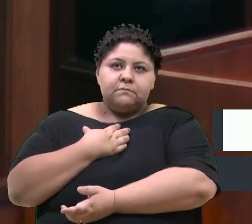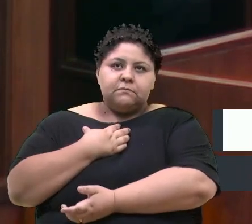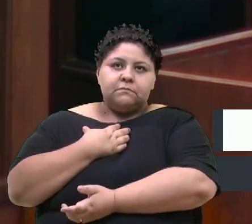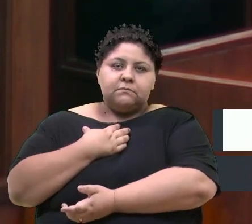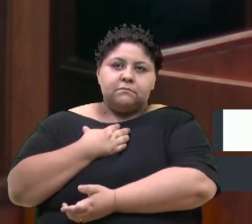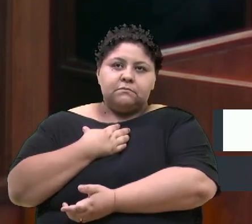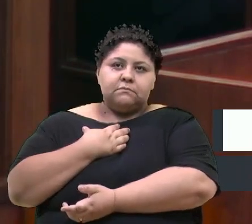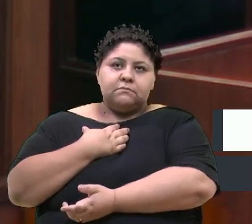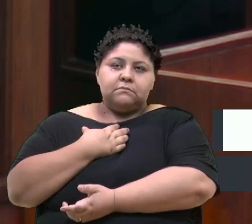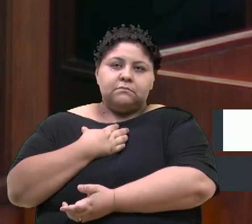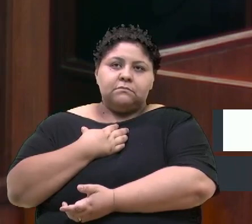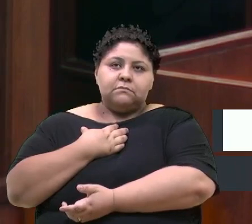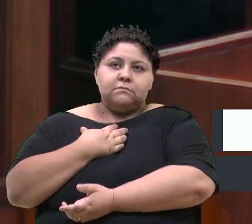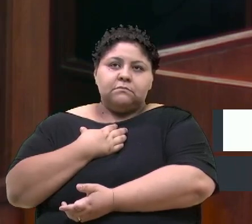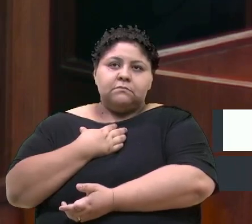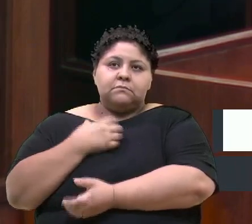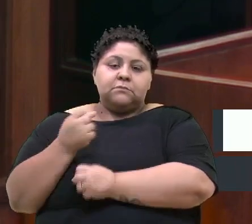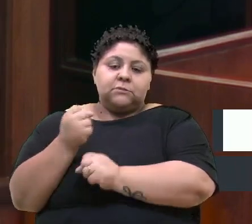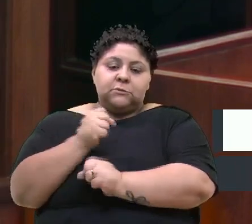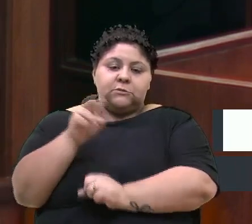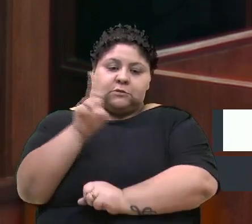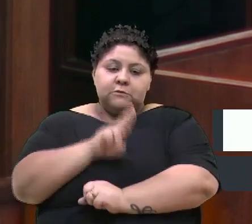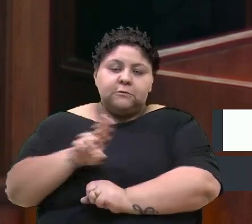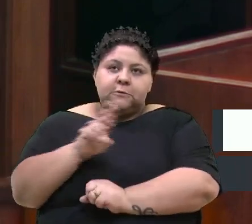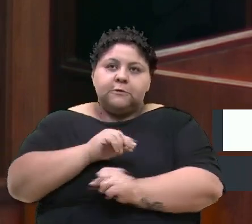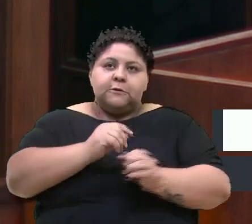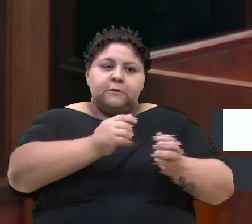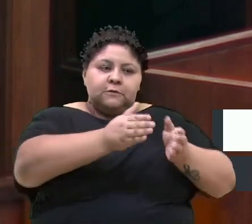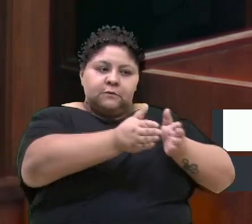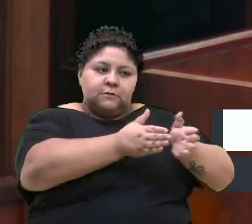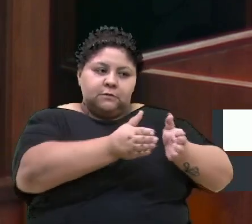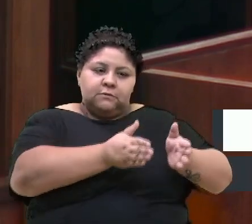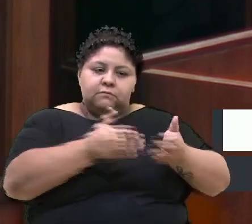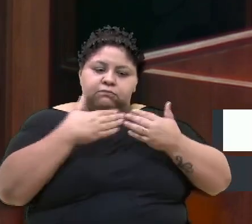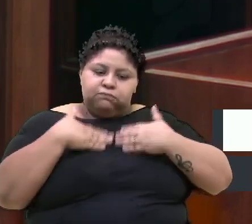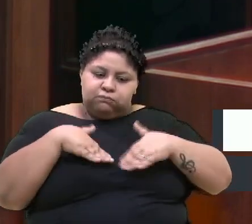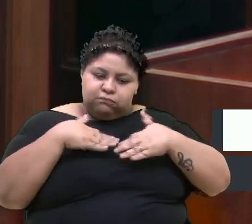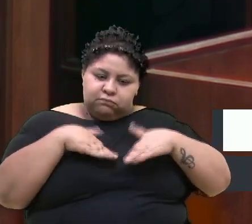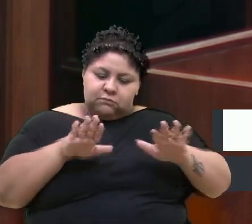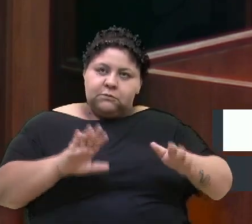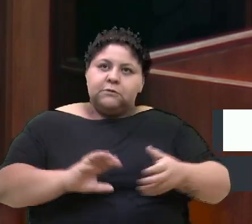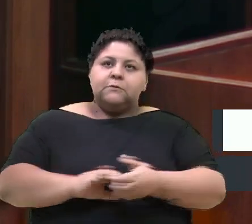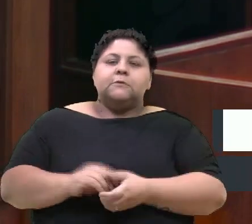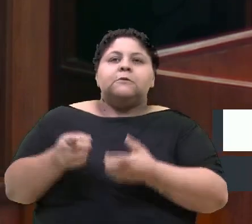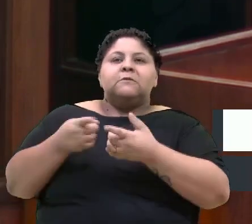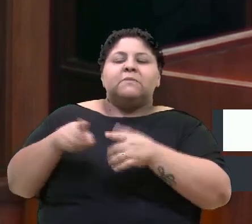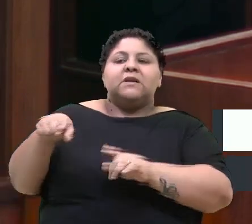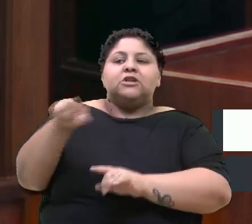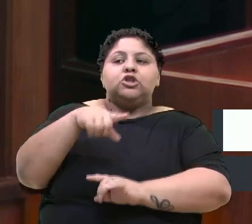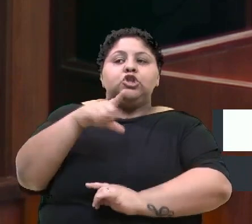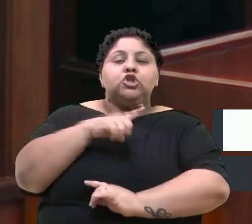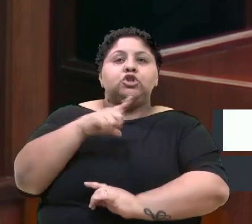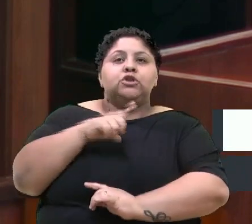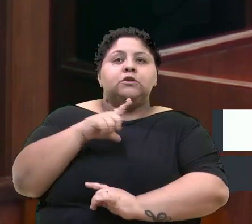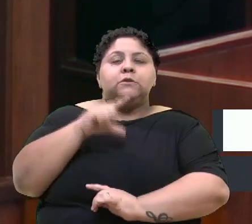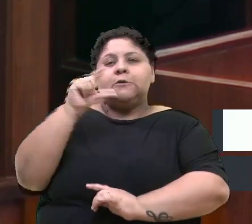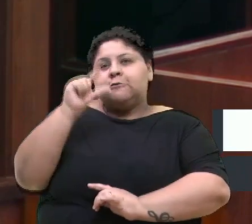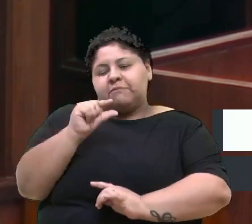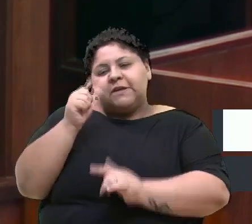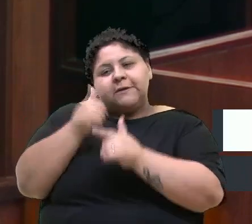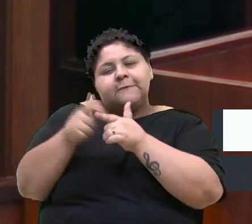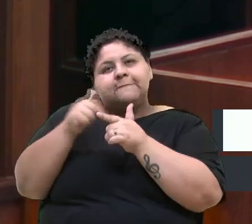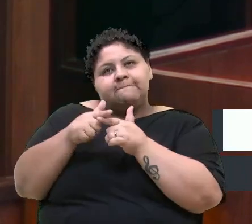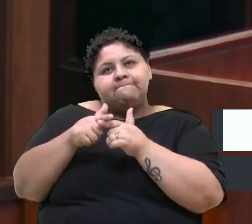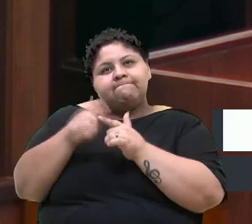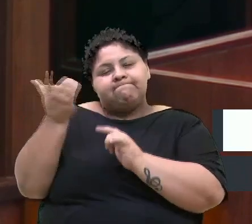de modo que possa usar e acessar tranquilamente. Mas nós temos um pequeno problema aí,